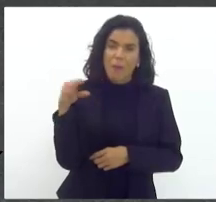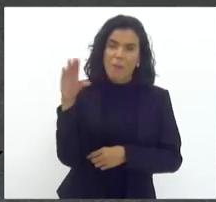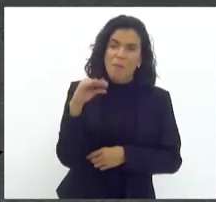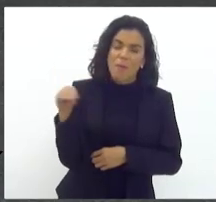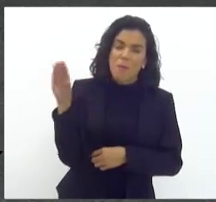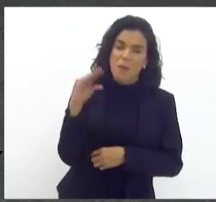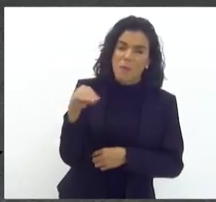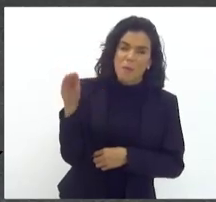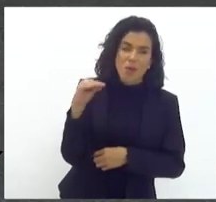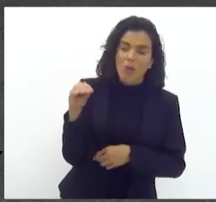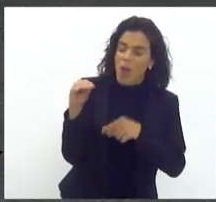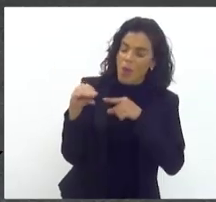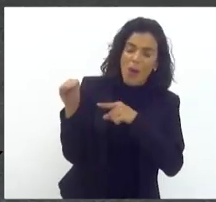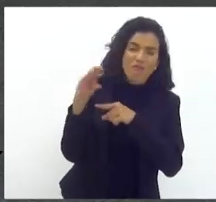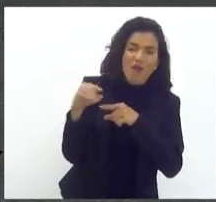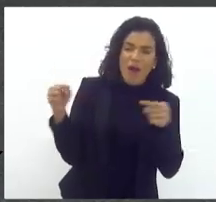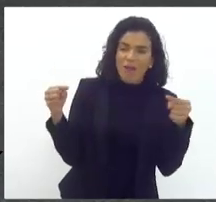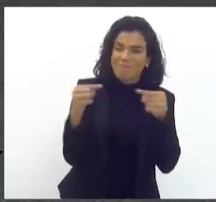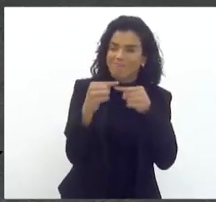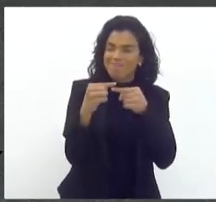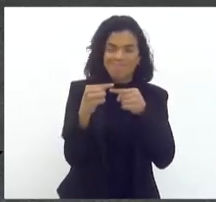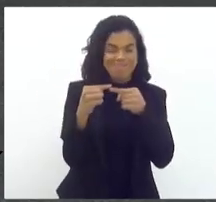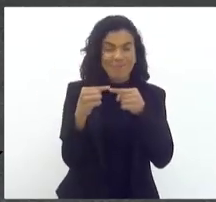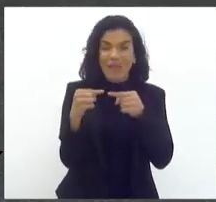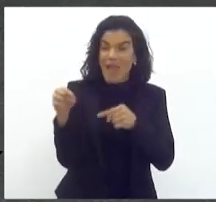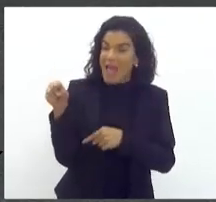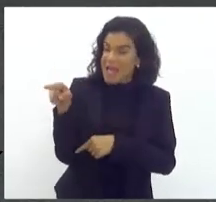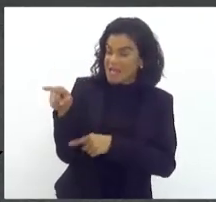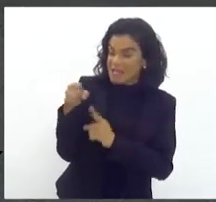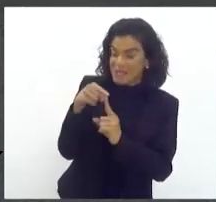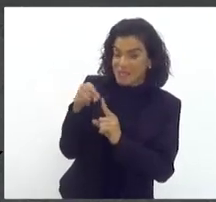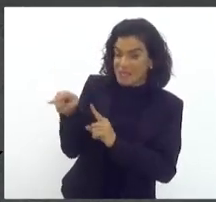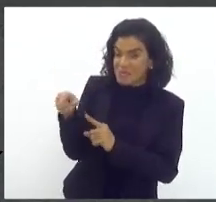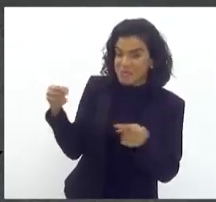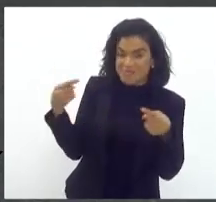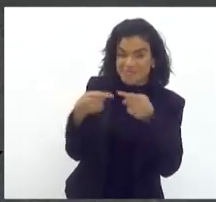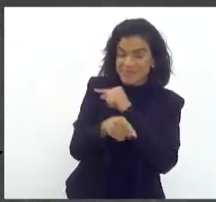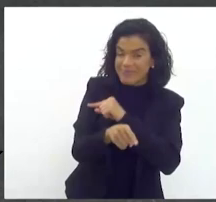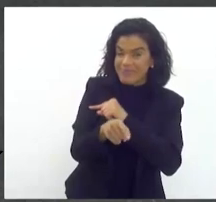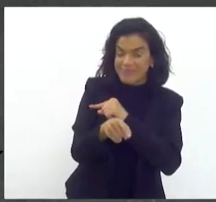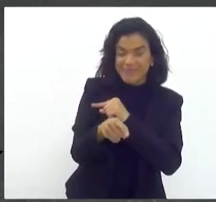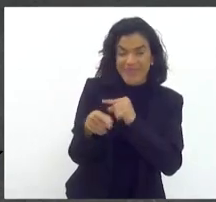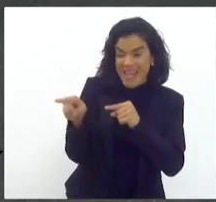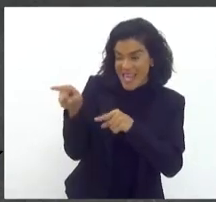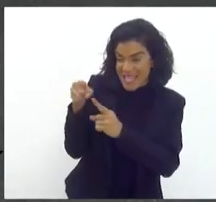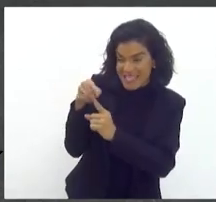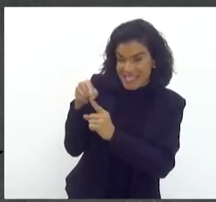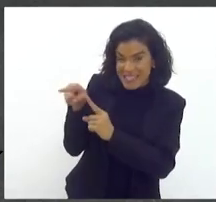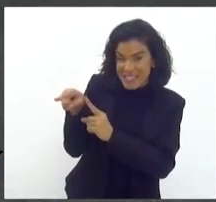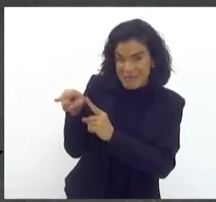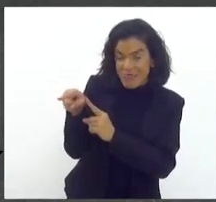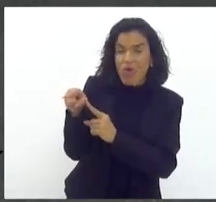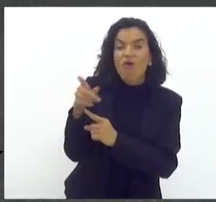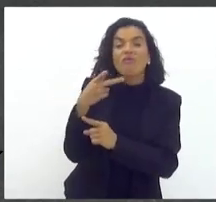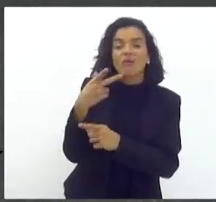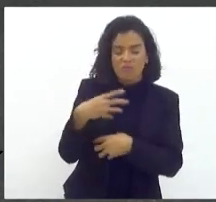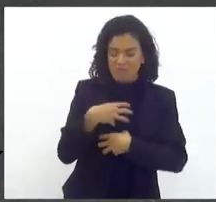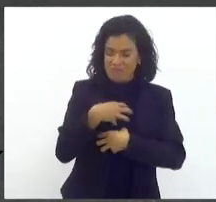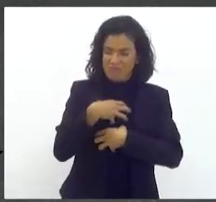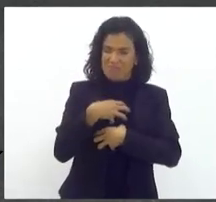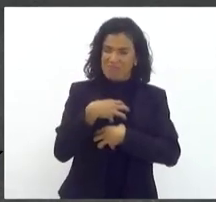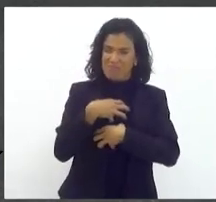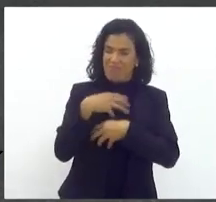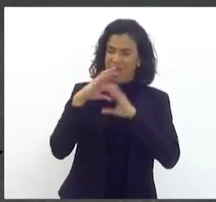não é uma fala adequada esse tipo de coisa não cabe esse tipo de coisa causa repulsa